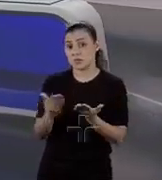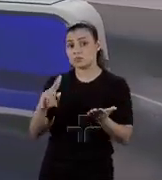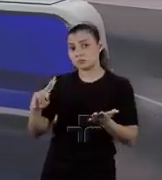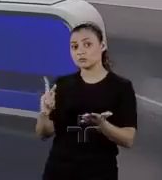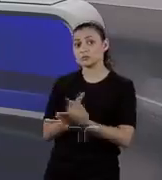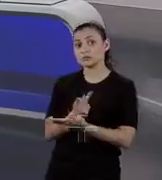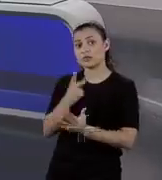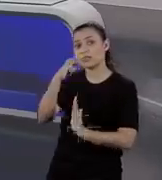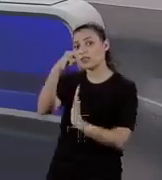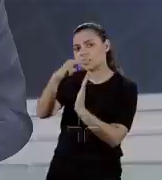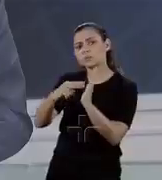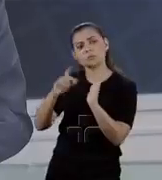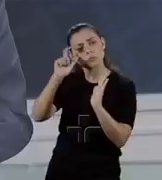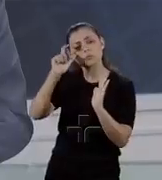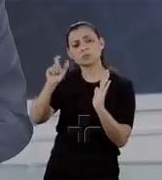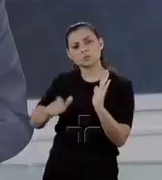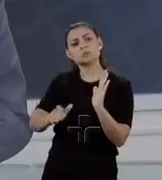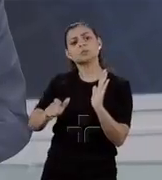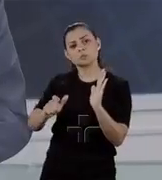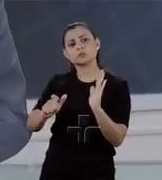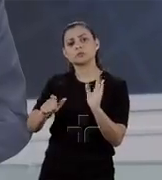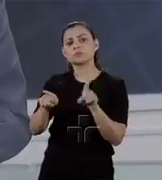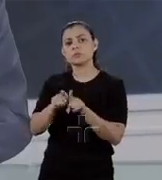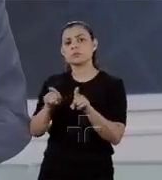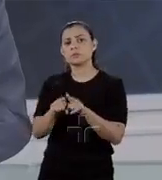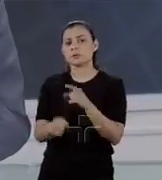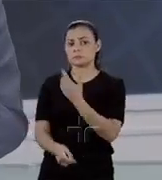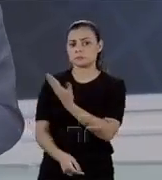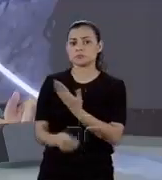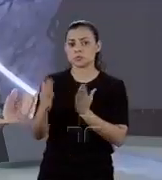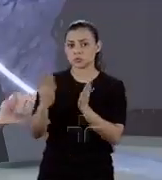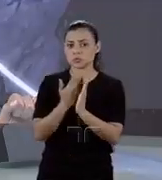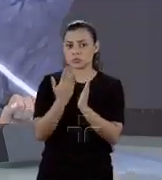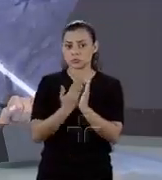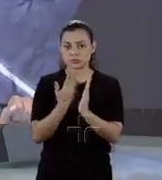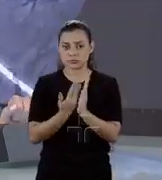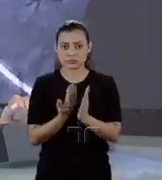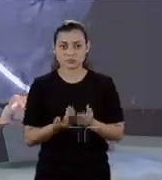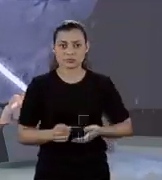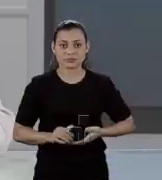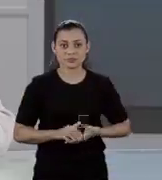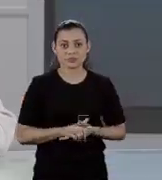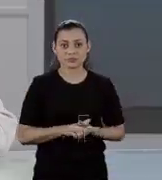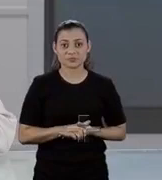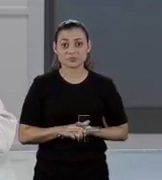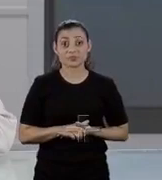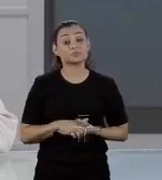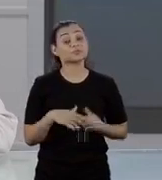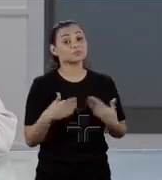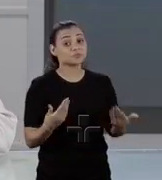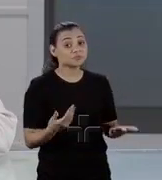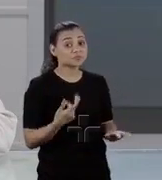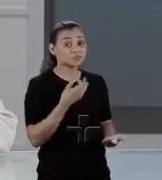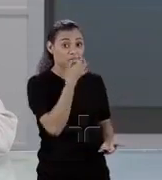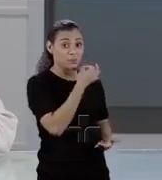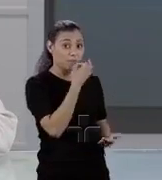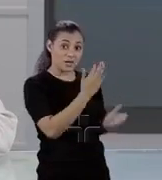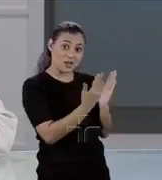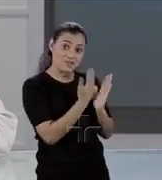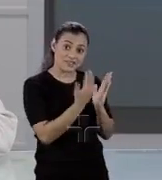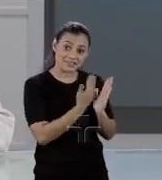leitura bastante interessante. Os Donos do Poder, do Raimundo Faoro. E a sua? Então, a minha indicação é um